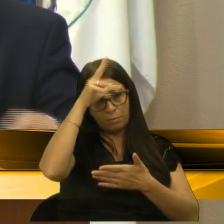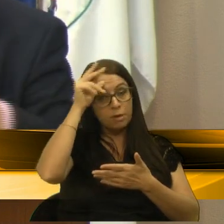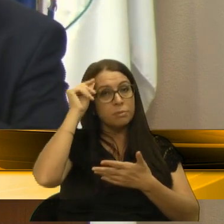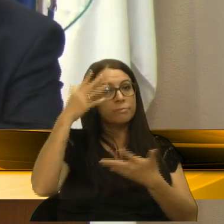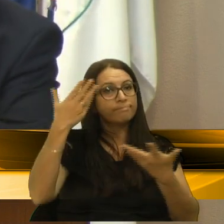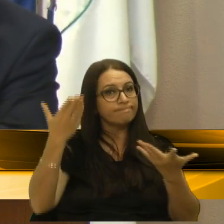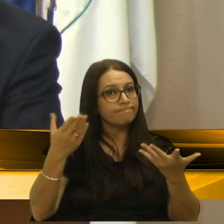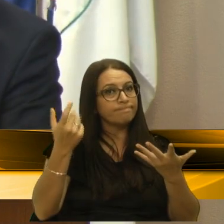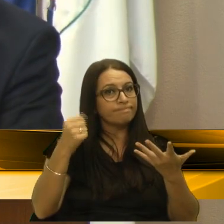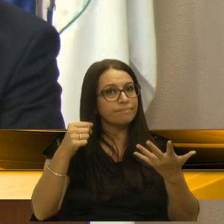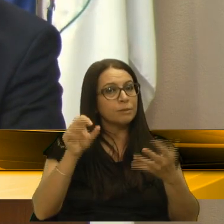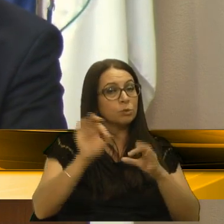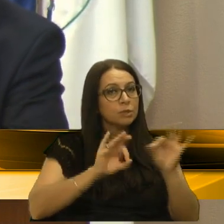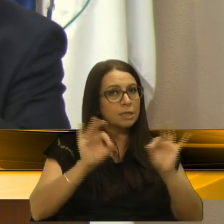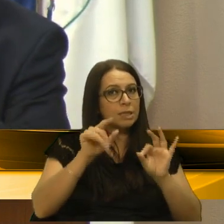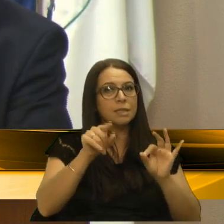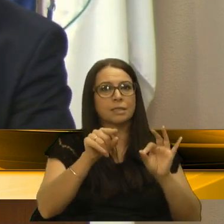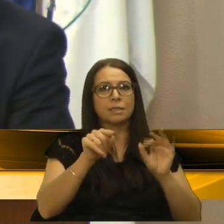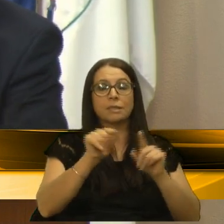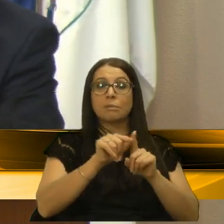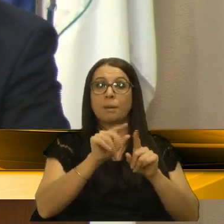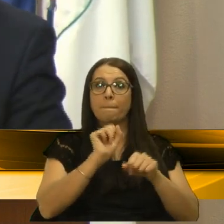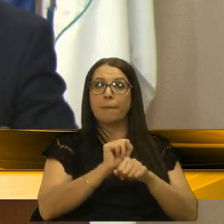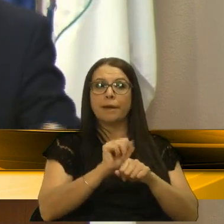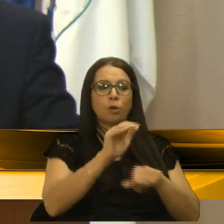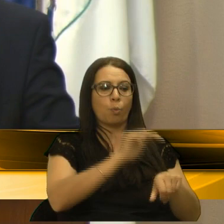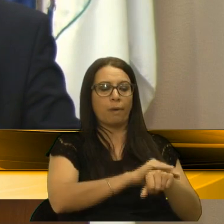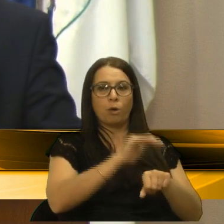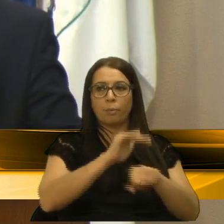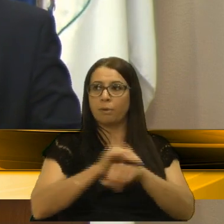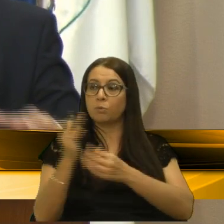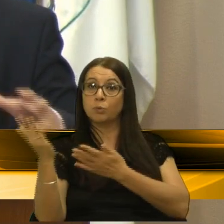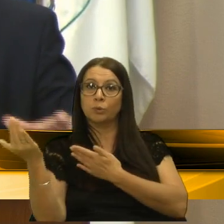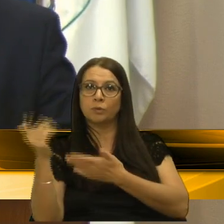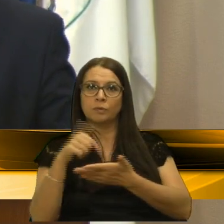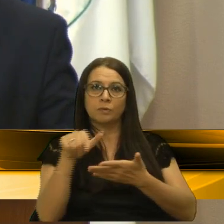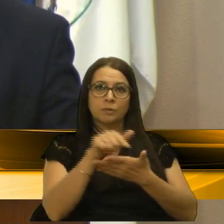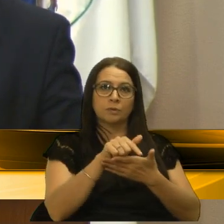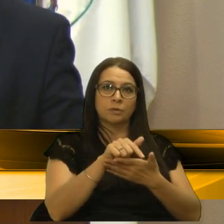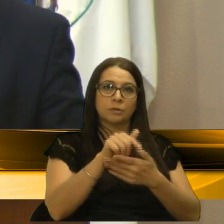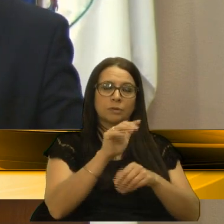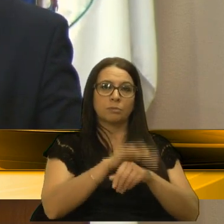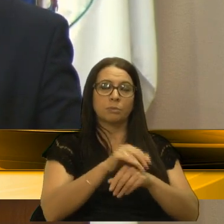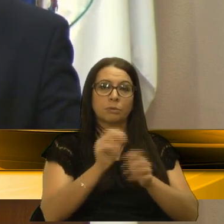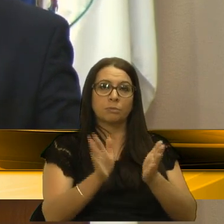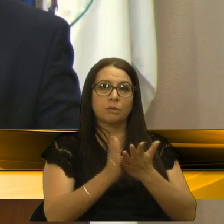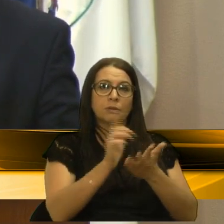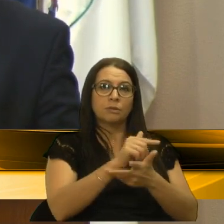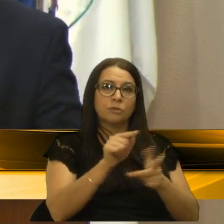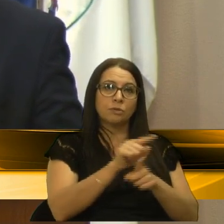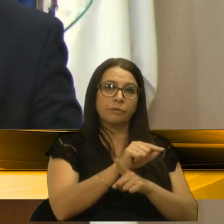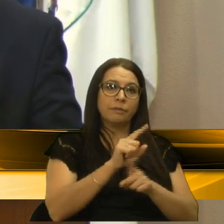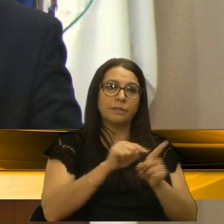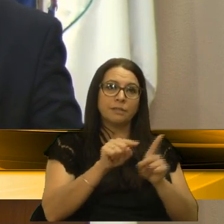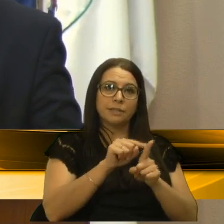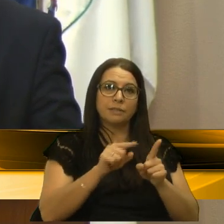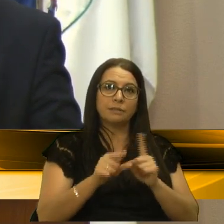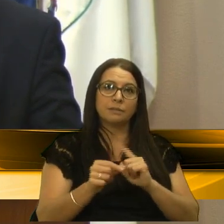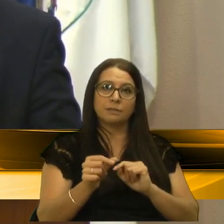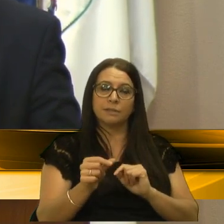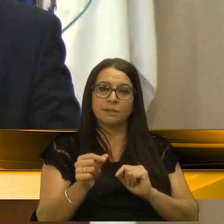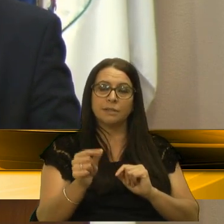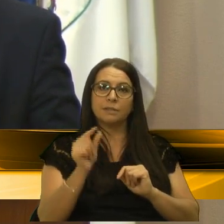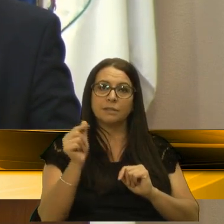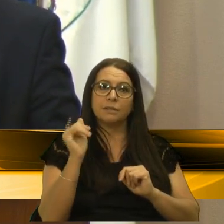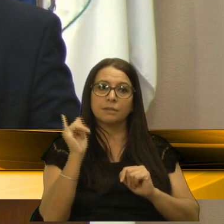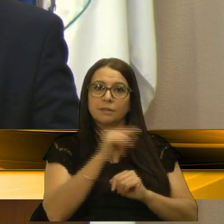é preciso que a gente organize isso e que a gente pare de culpar a nossa juventude, de culpar a gente mais carente pelo preço da passagem. O pessoal